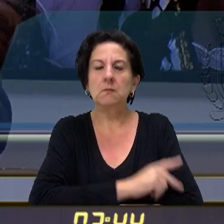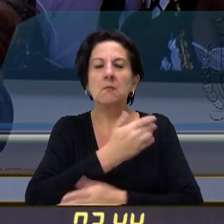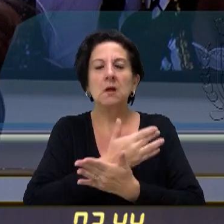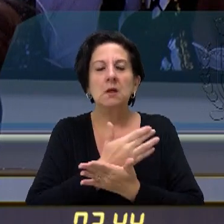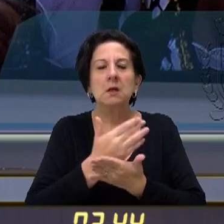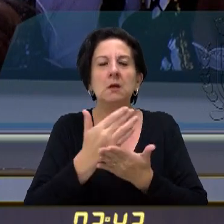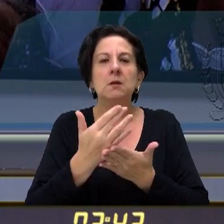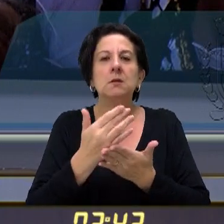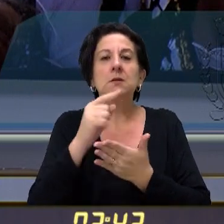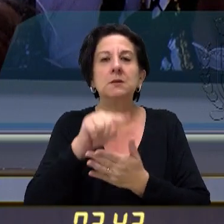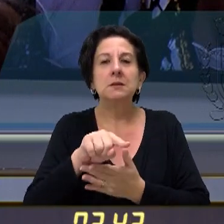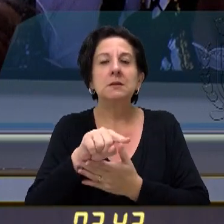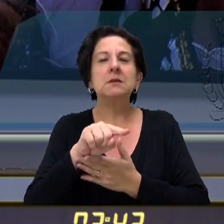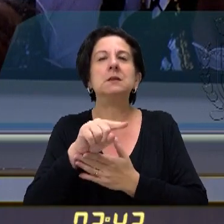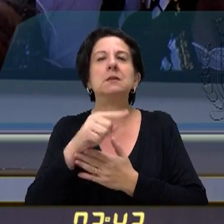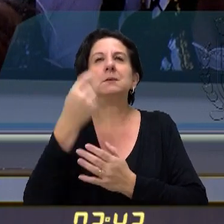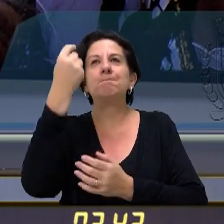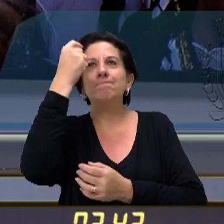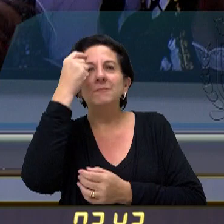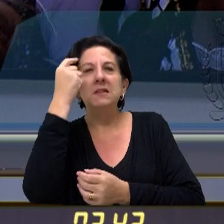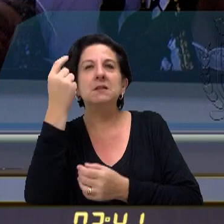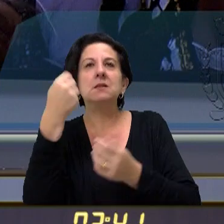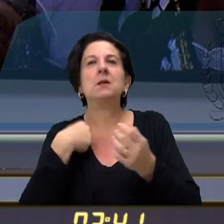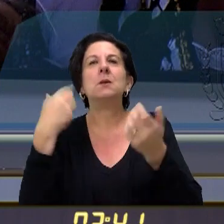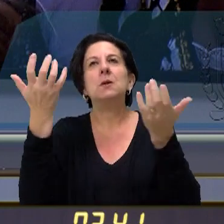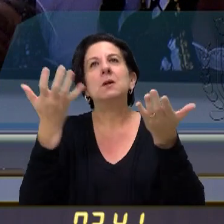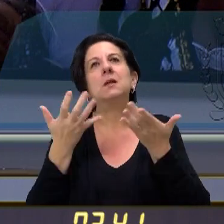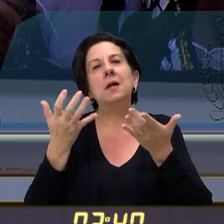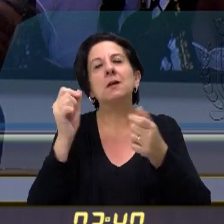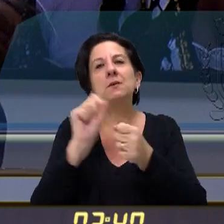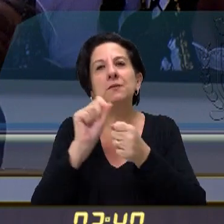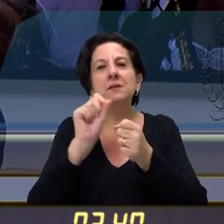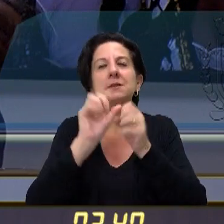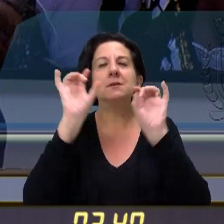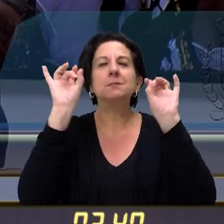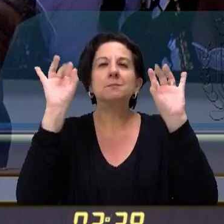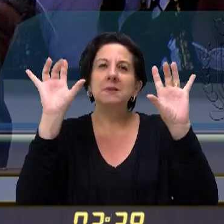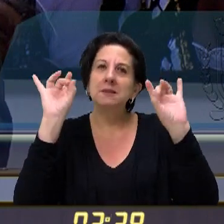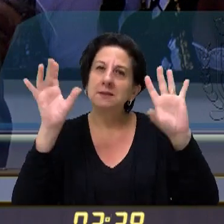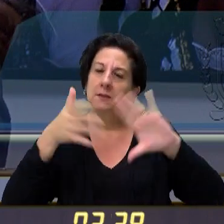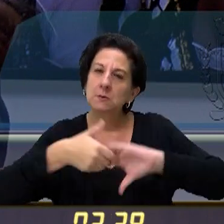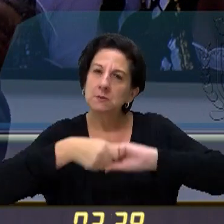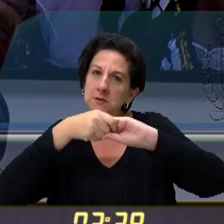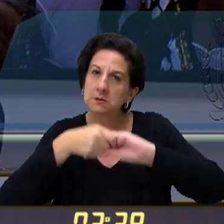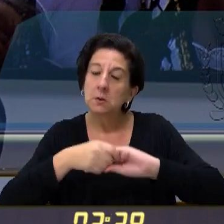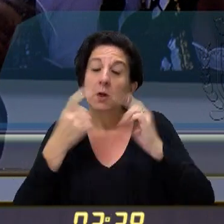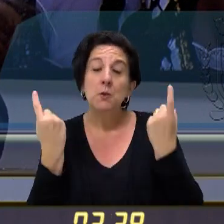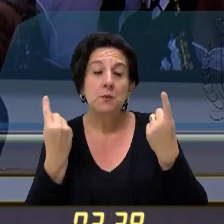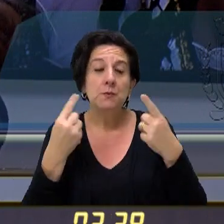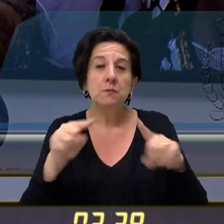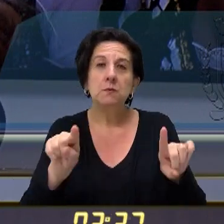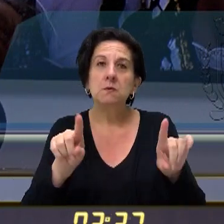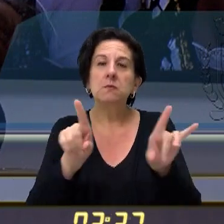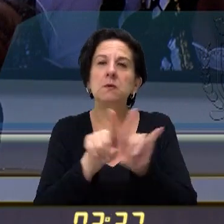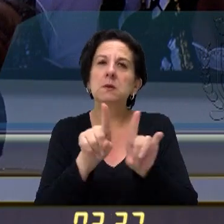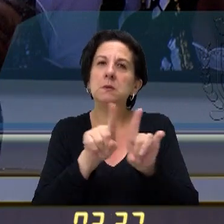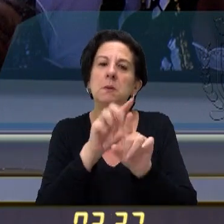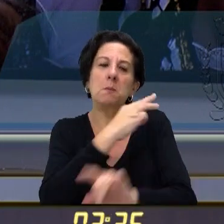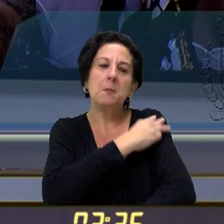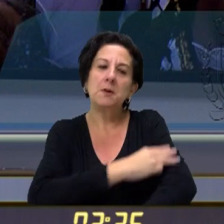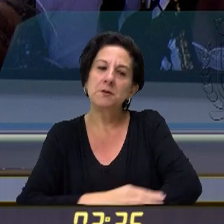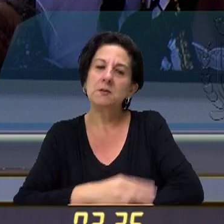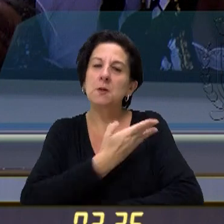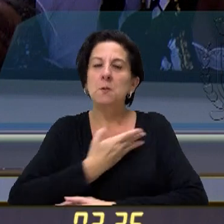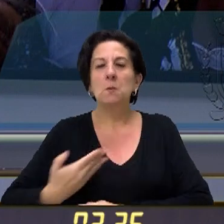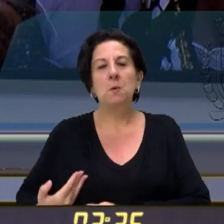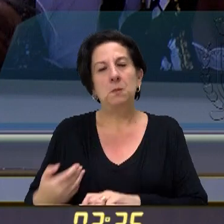partir dessa reflexão, eu quero fazer uma saudação especial e um desafio ao Magistério